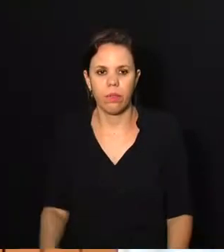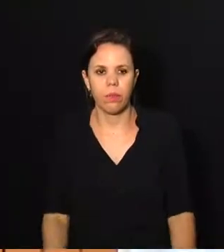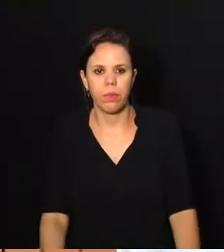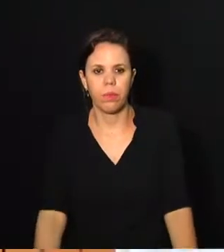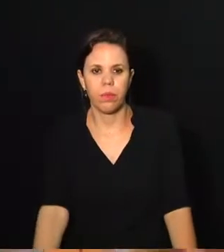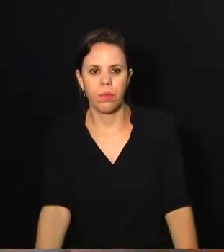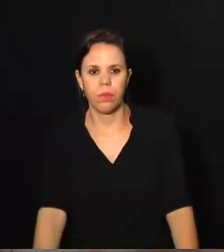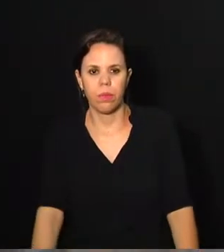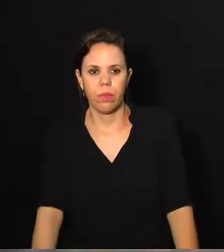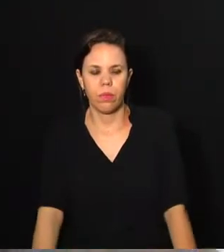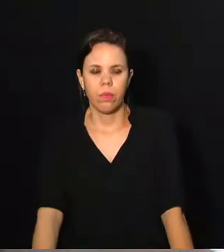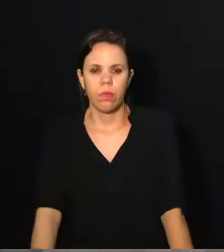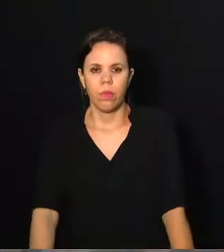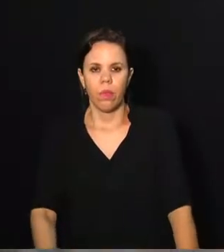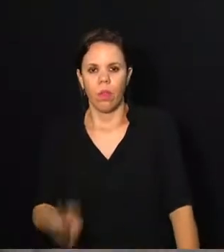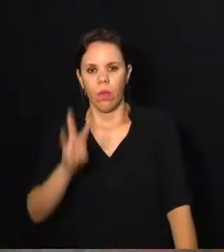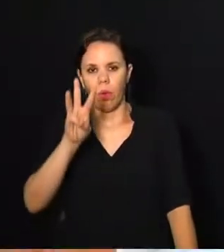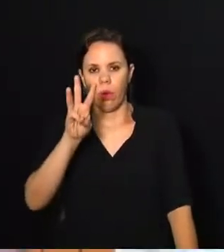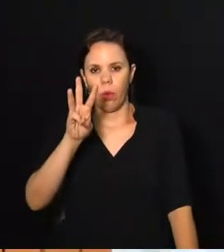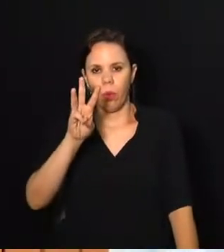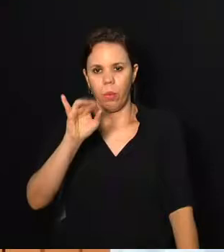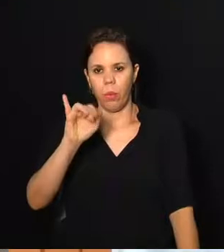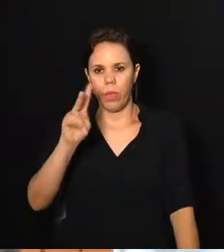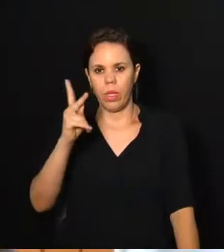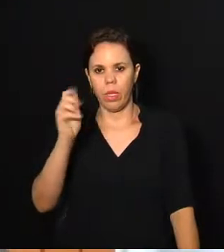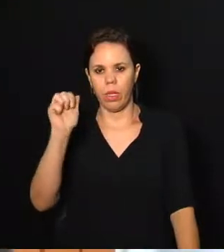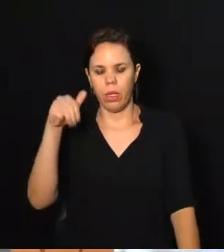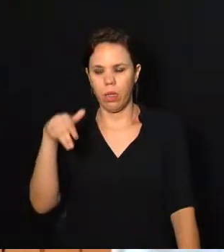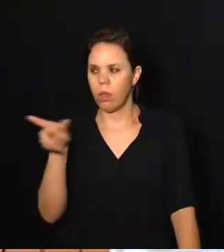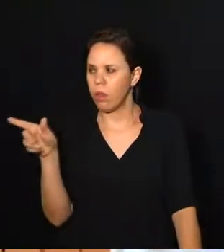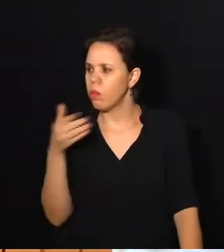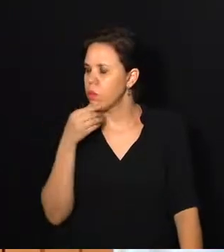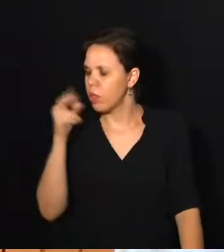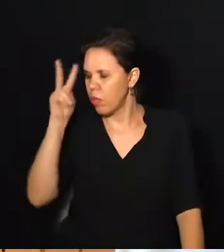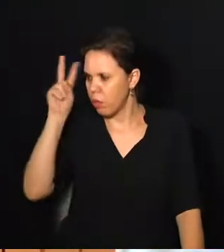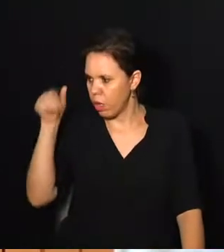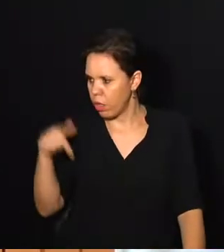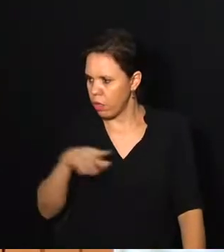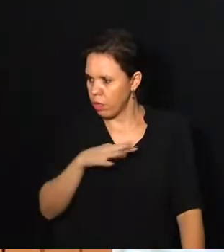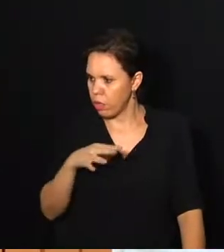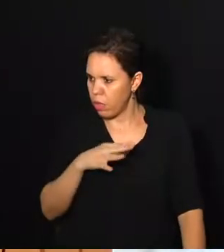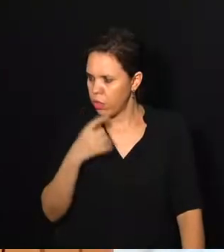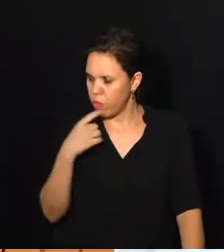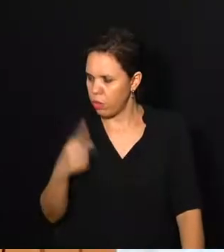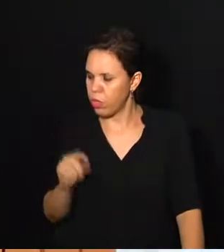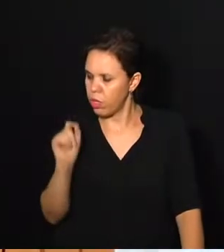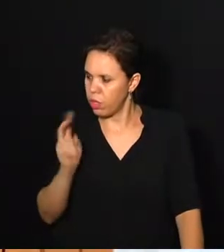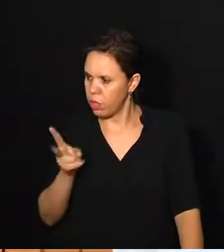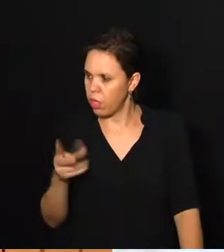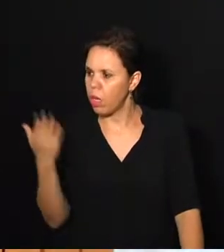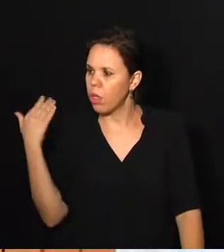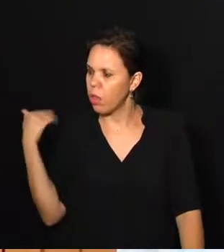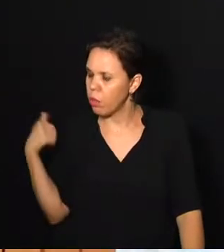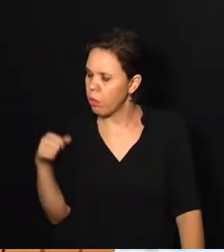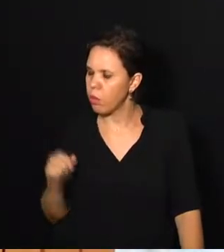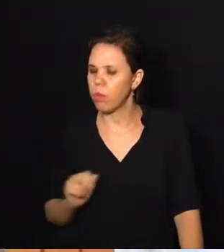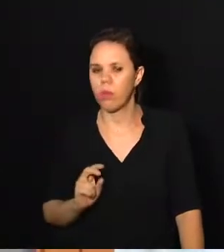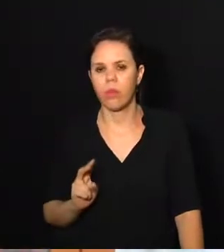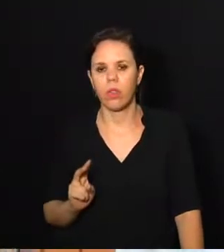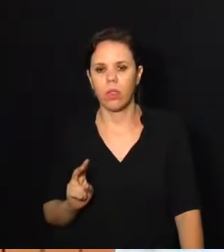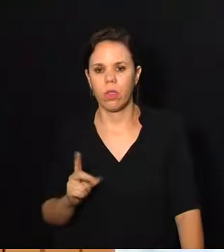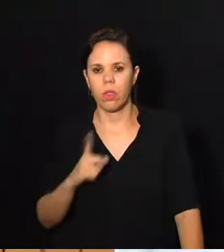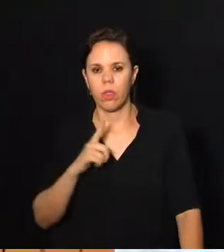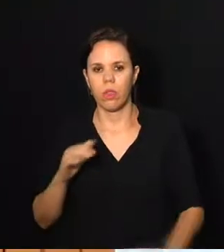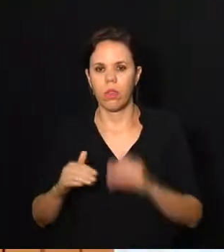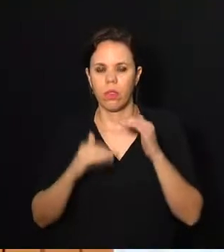e o Wilson, né? William, que a cidade de Campinas, ela sempre foi uma cidade que deu